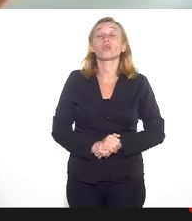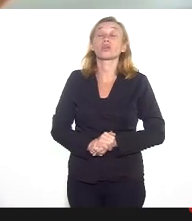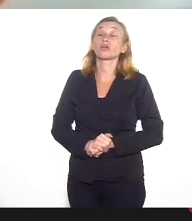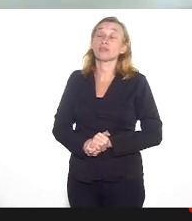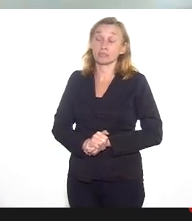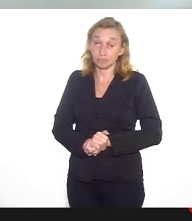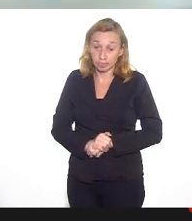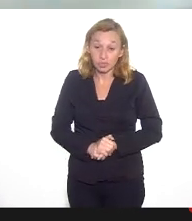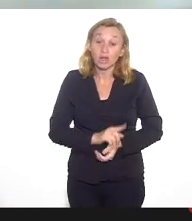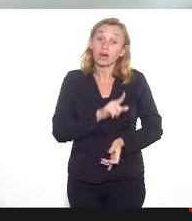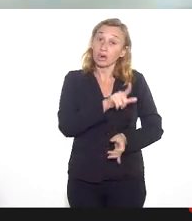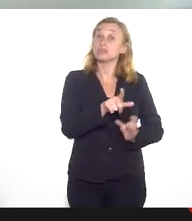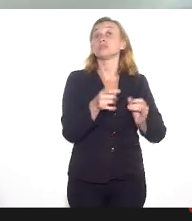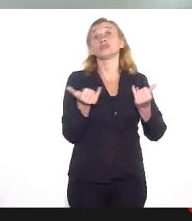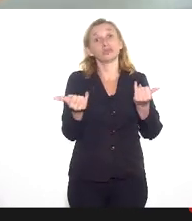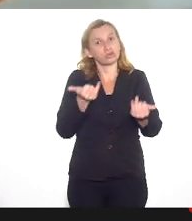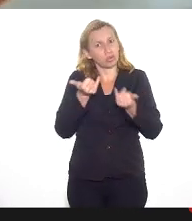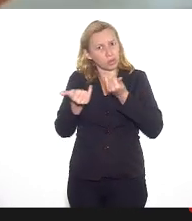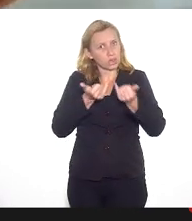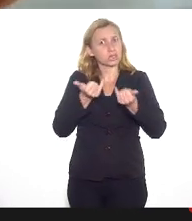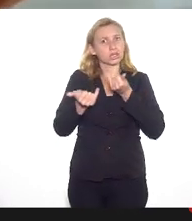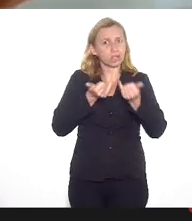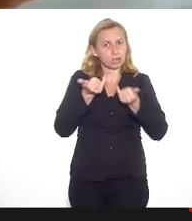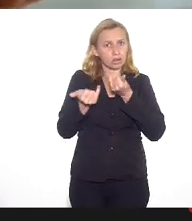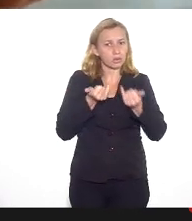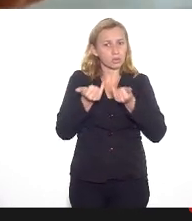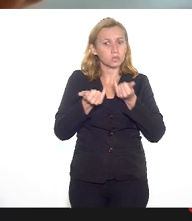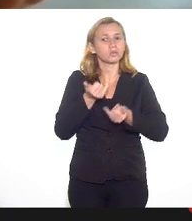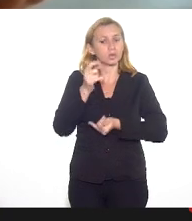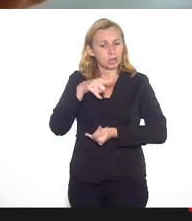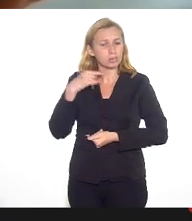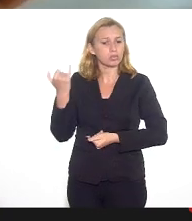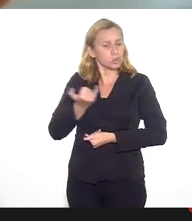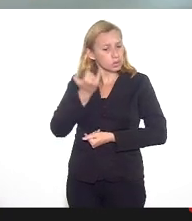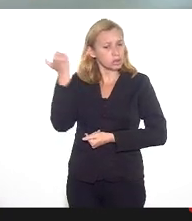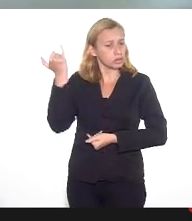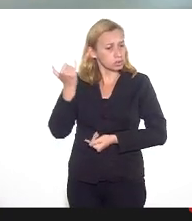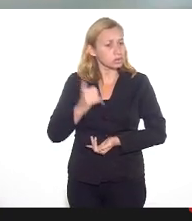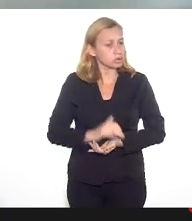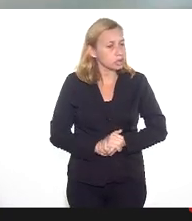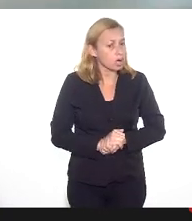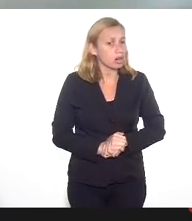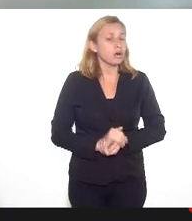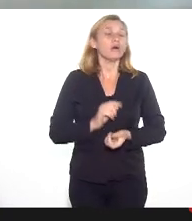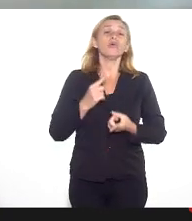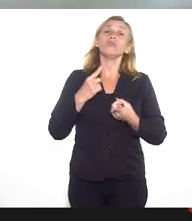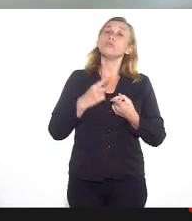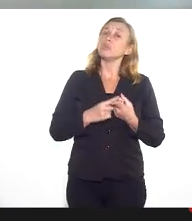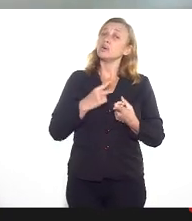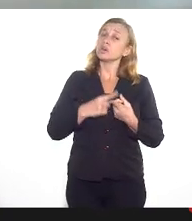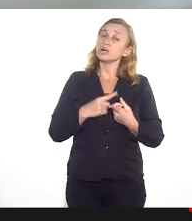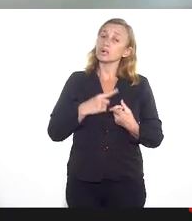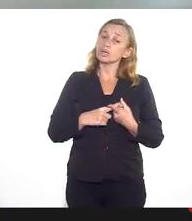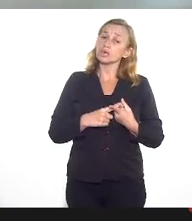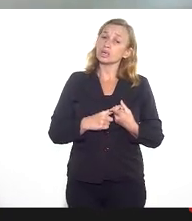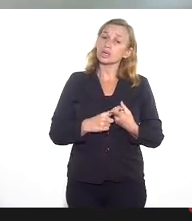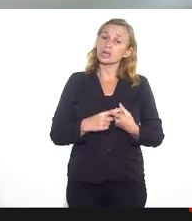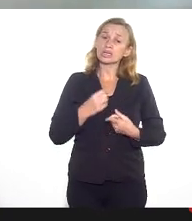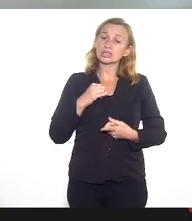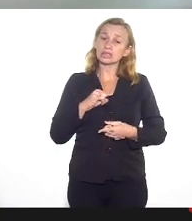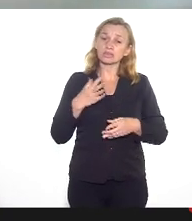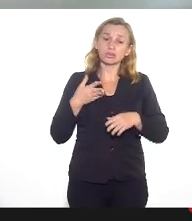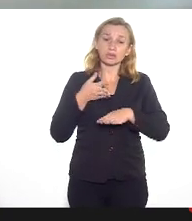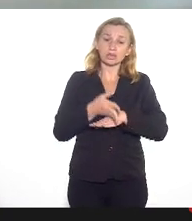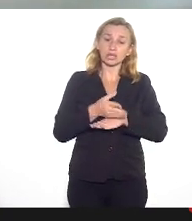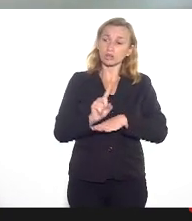Essa informação que Vossa Senhoria dá é importante, porque se os senhores vão entrar